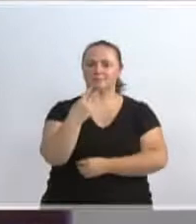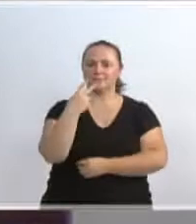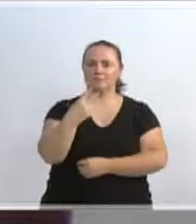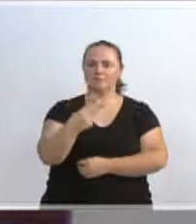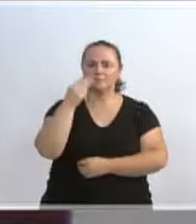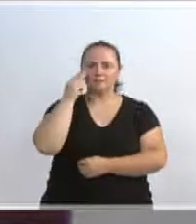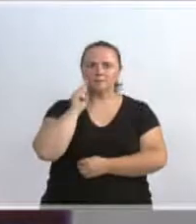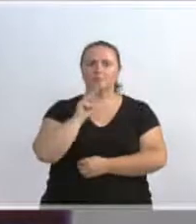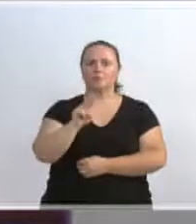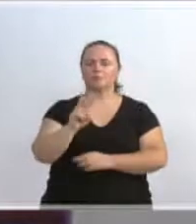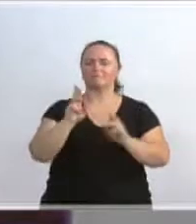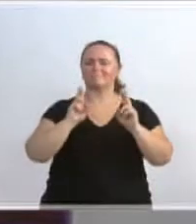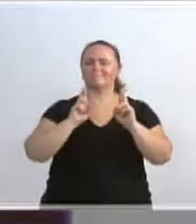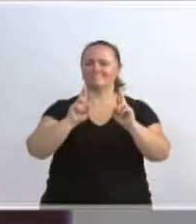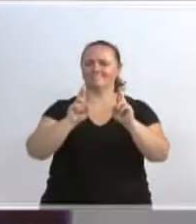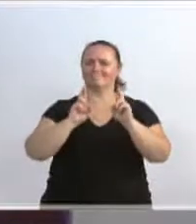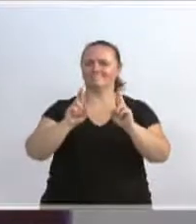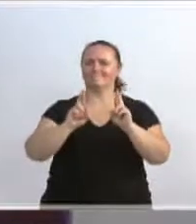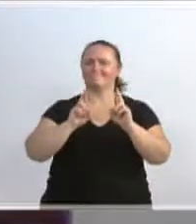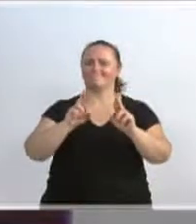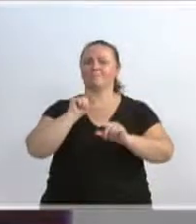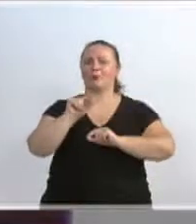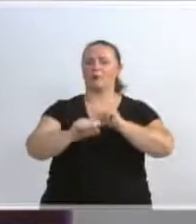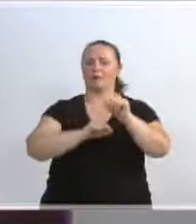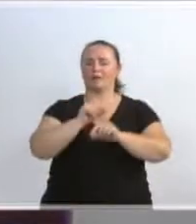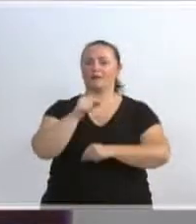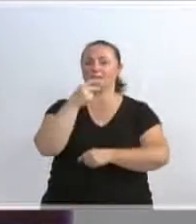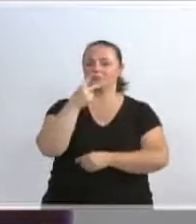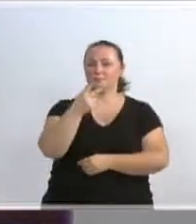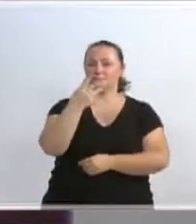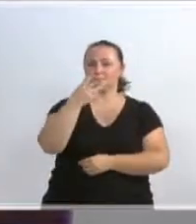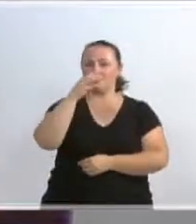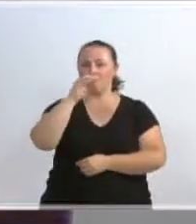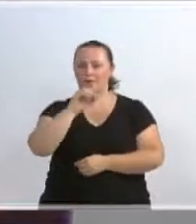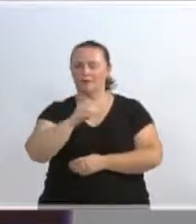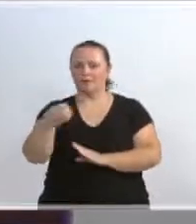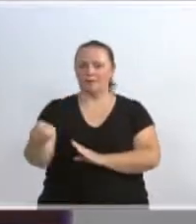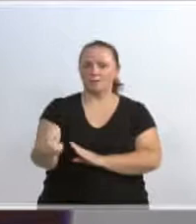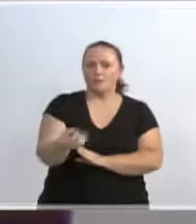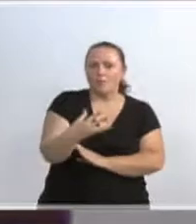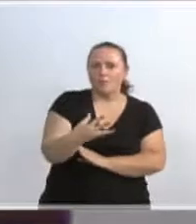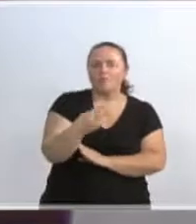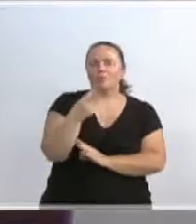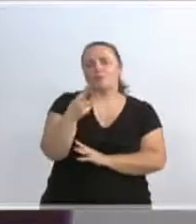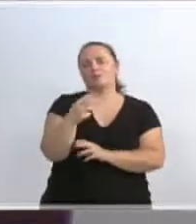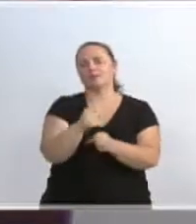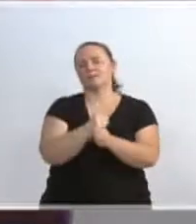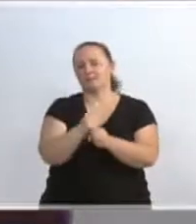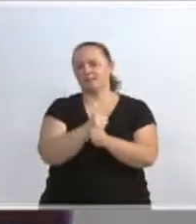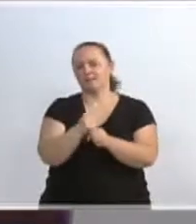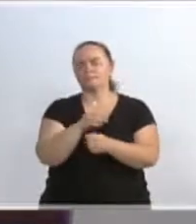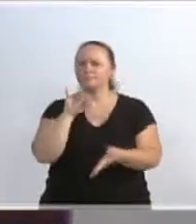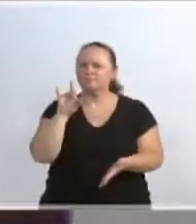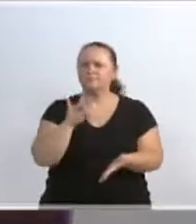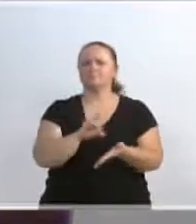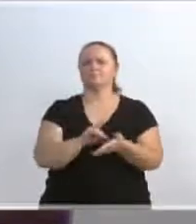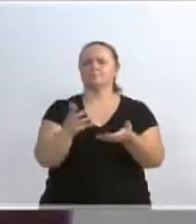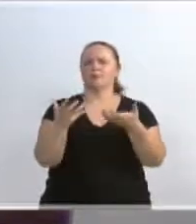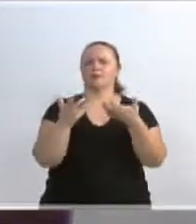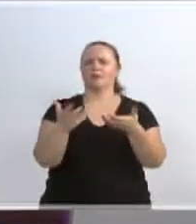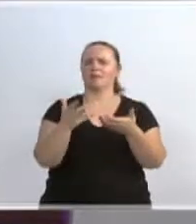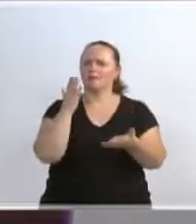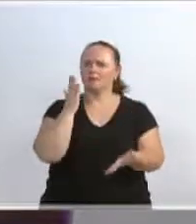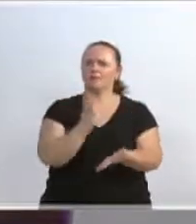expectativa é que toda a frota, cerca de 240 veículos, seja renovada em 3 anos. Então, realmente, era isso que nós queríamos, que saísse